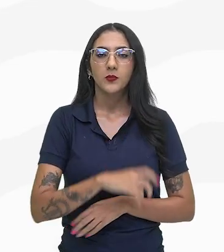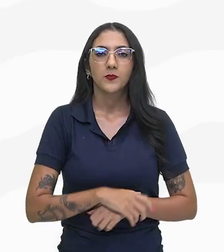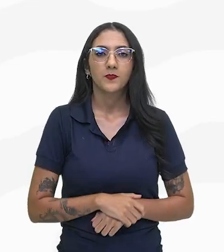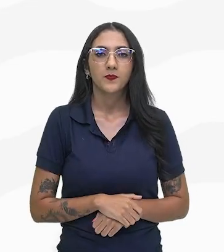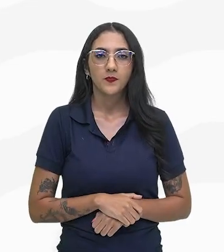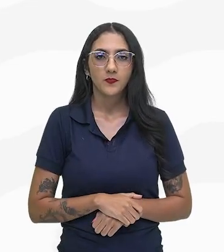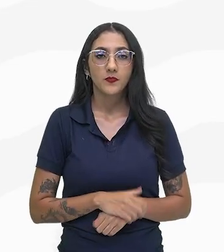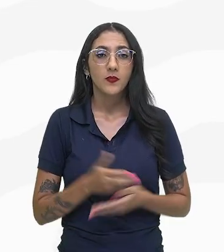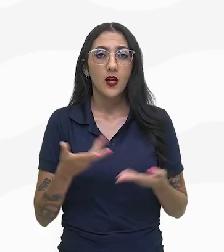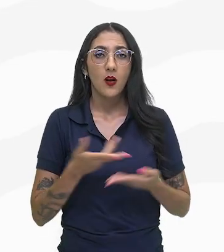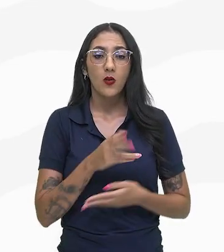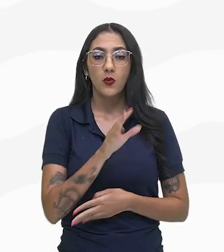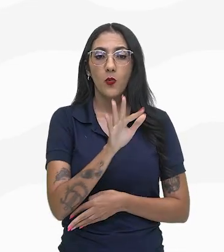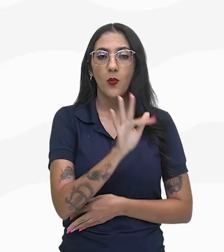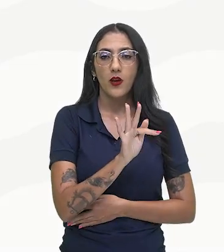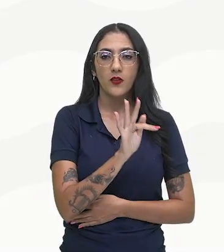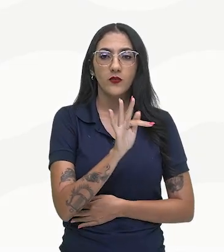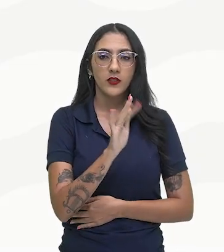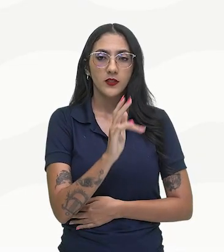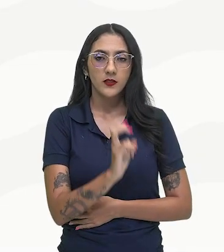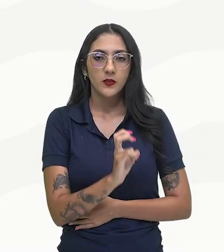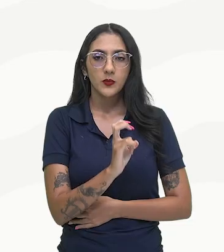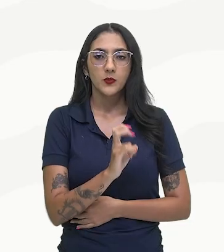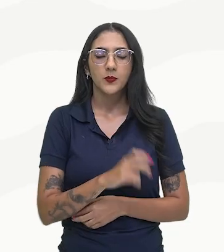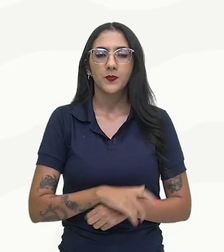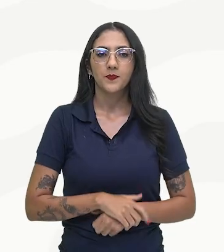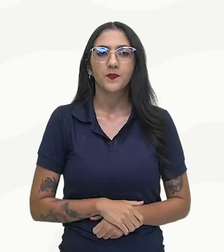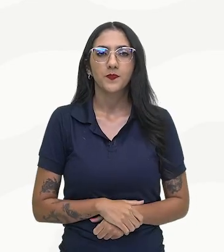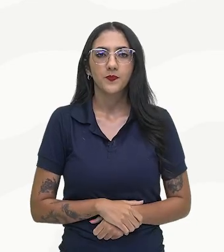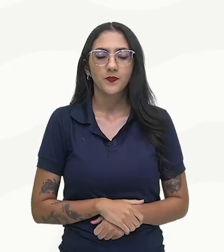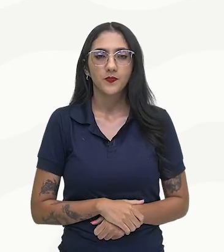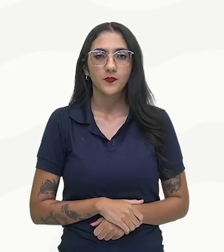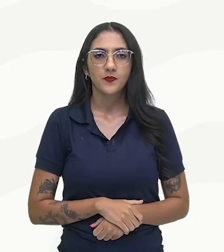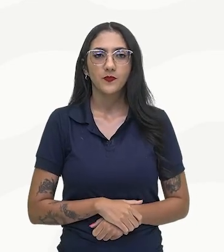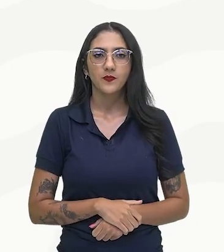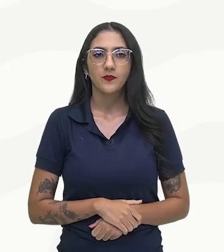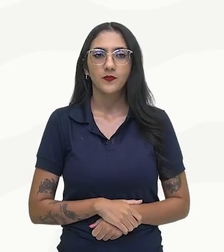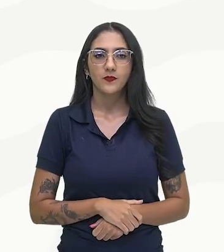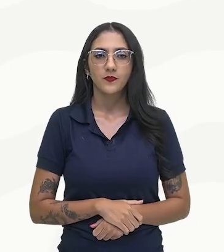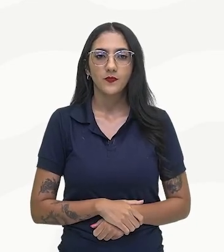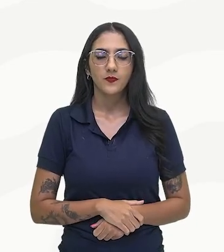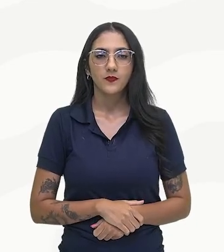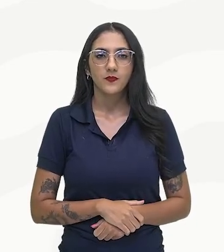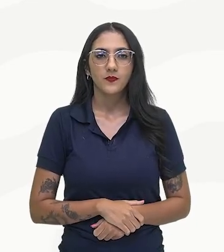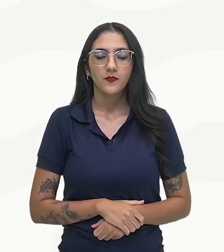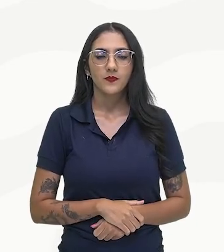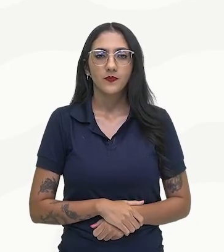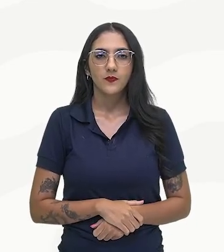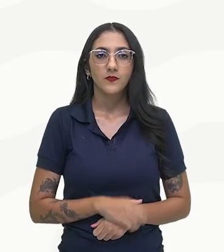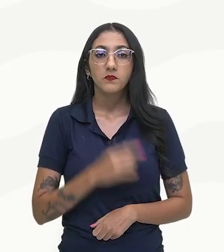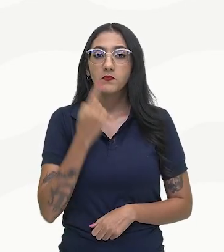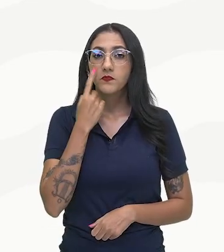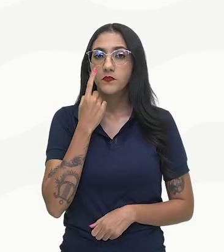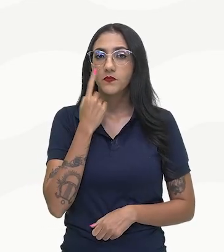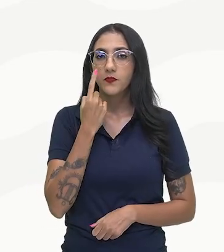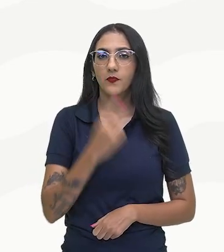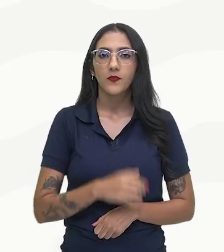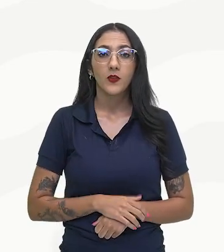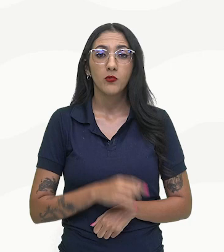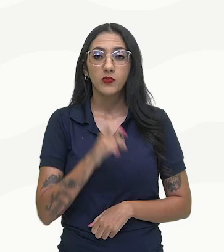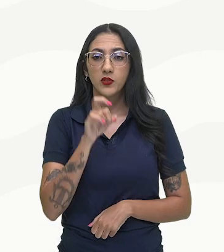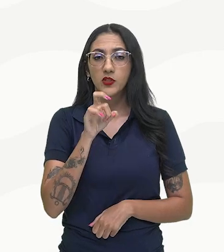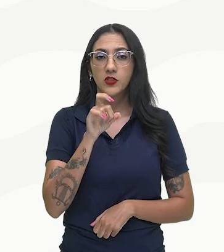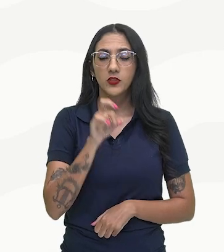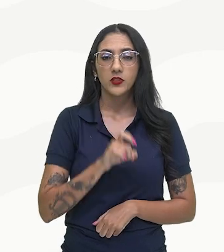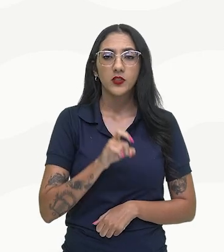o f de 5, tá certo? Então, colocando aqui na nossa tela, acompanhem comigo. Onde tem o x, nós